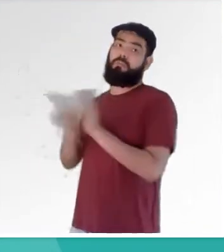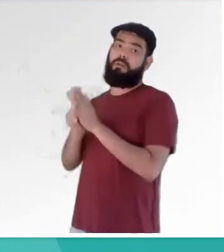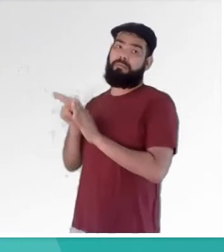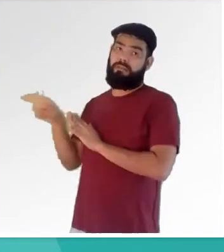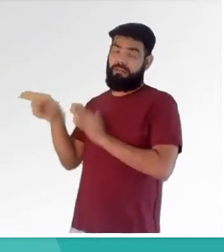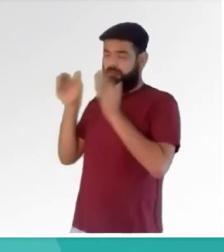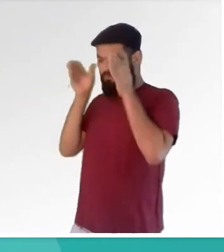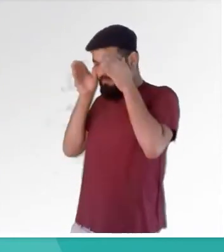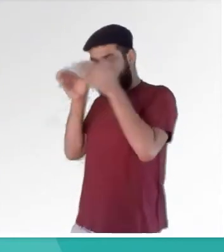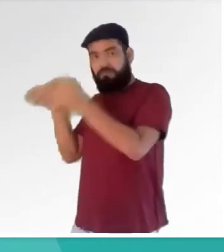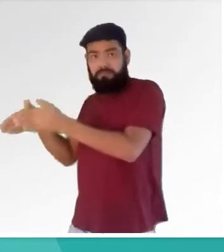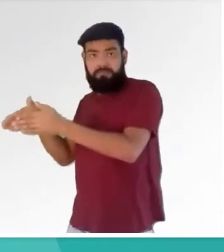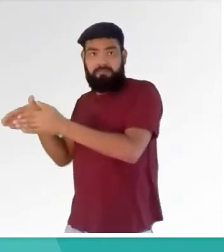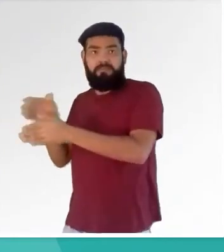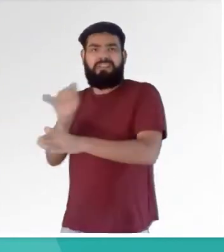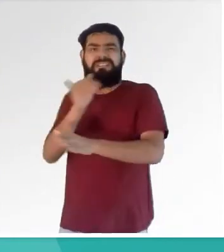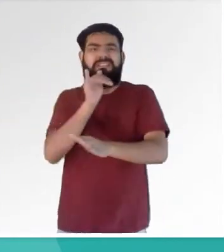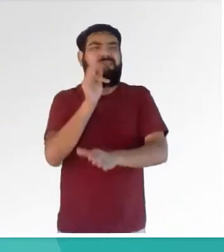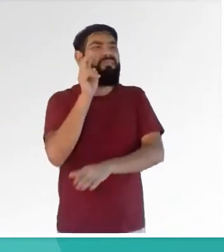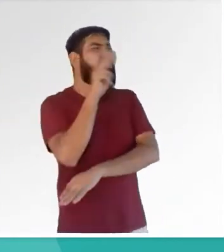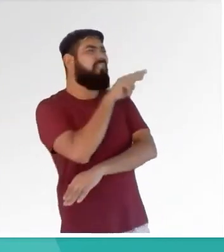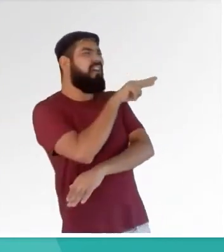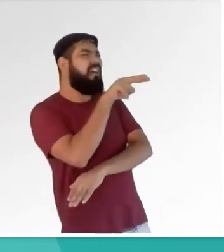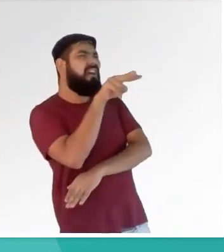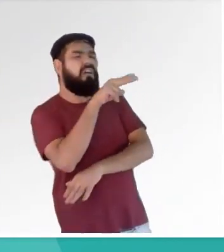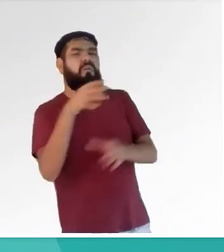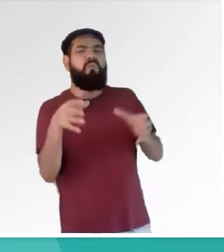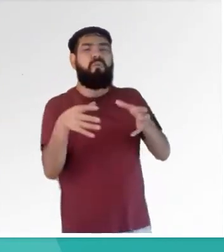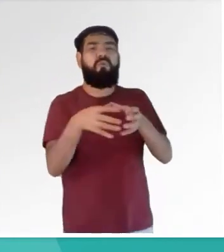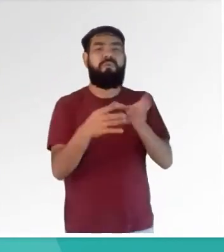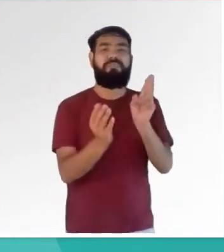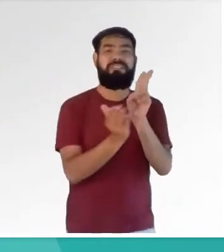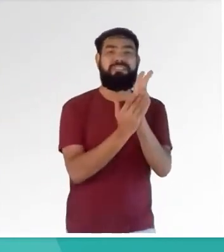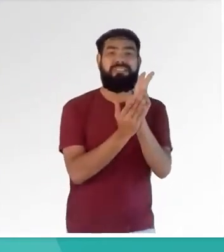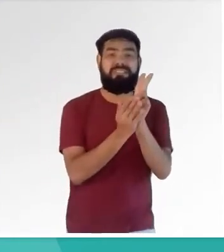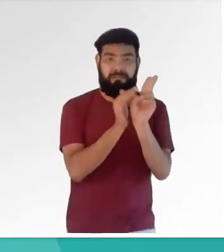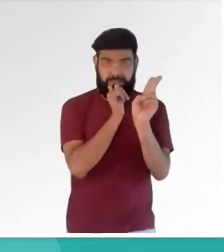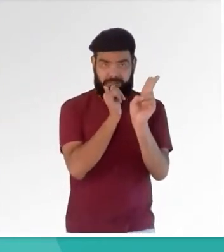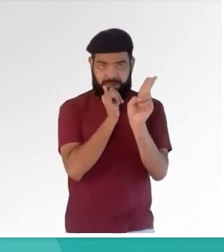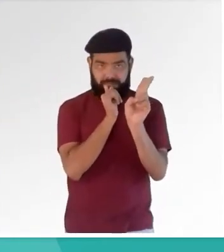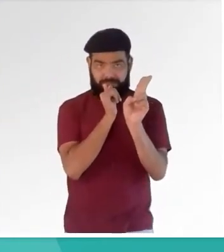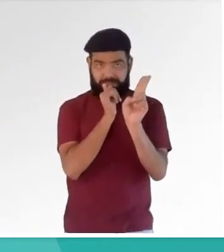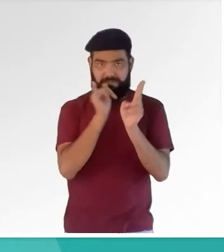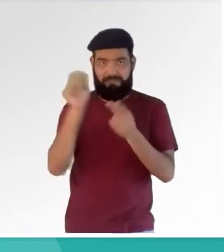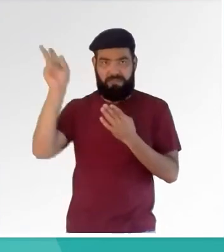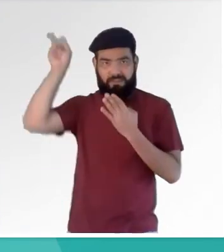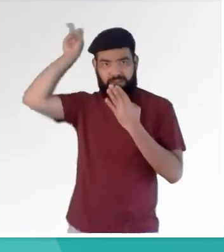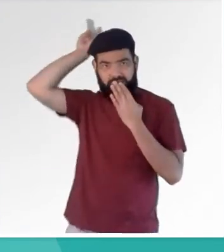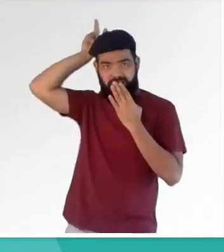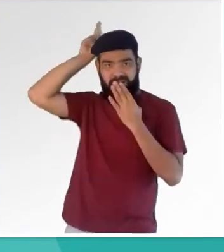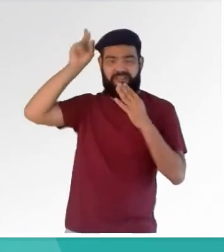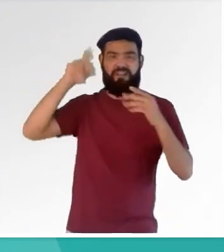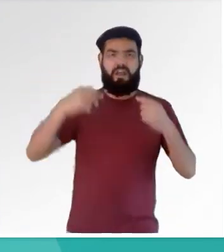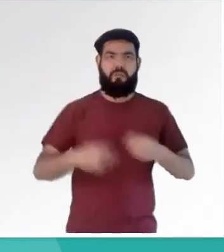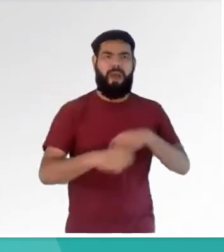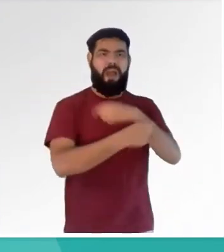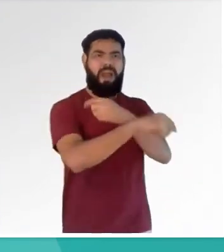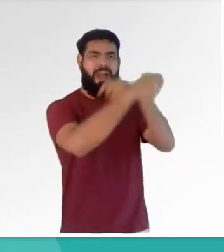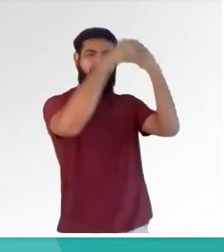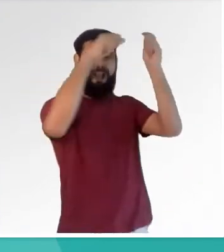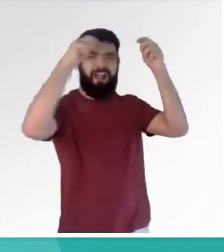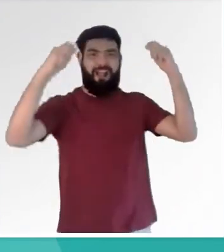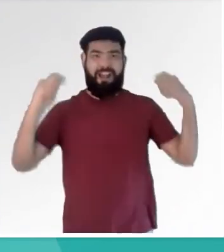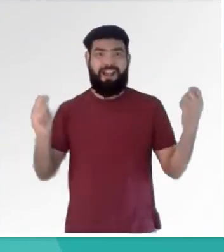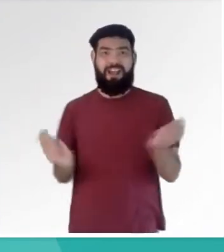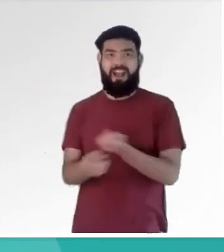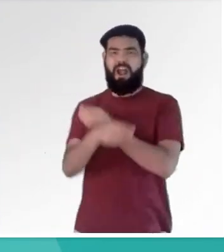vê um grupo de indígenas, por exemplo, né, fazendo um rito, né, de